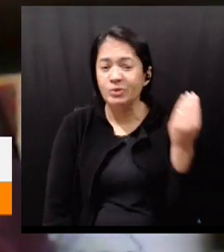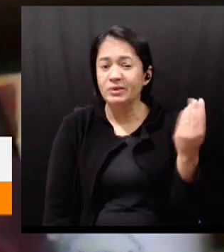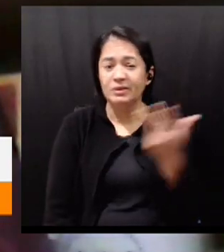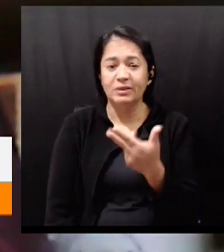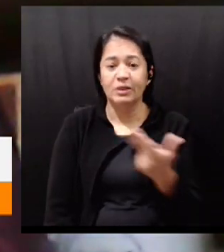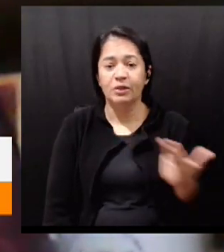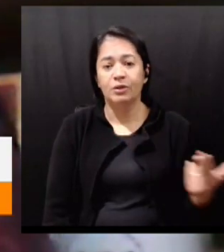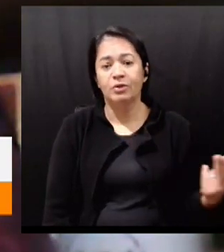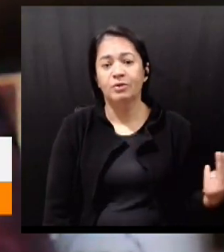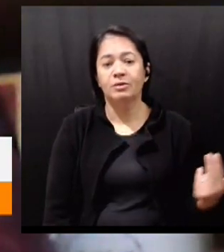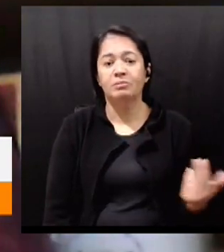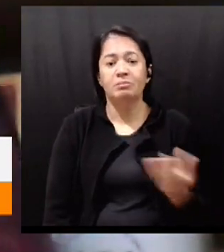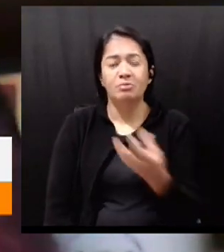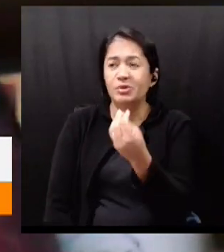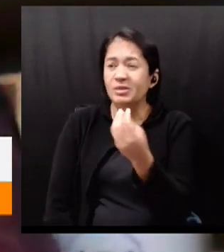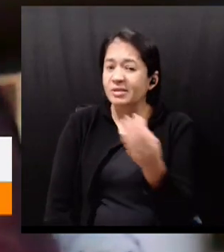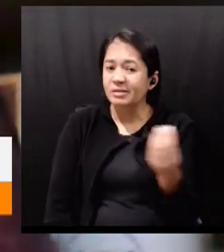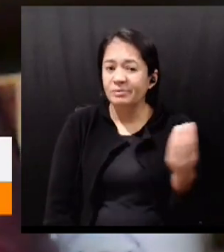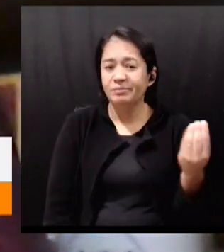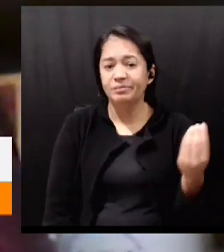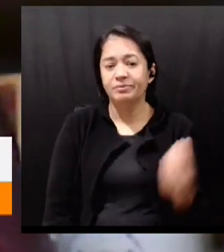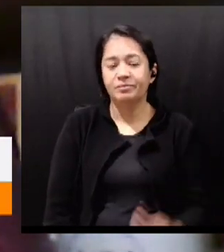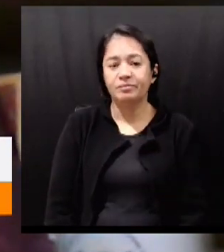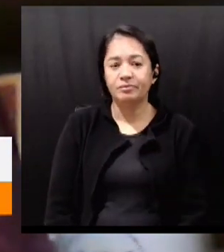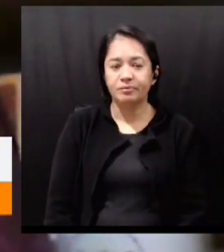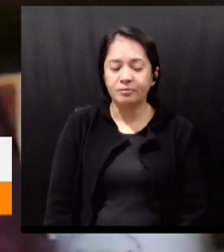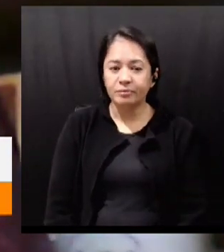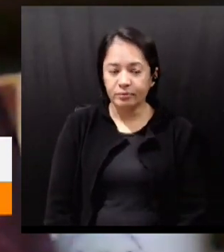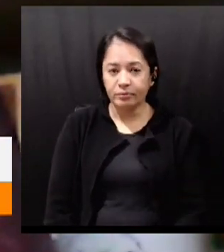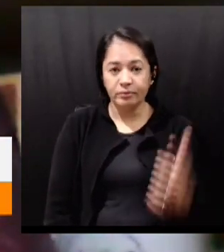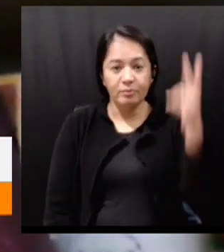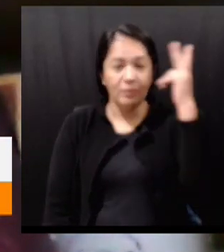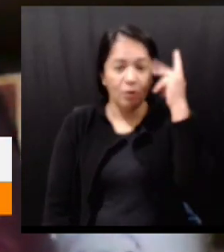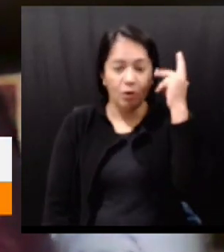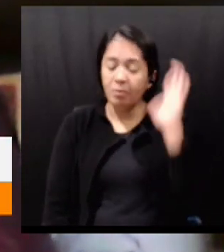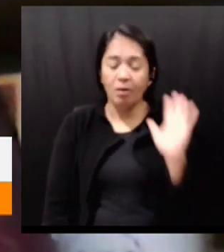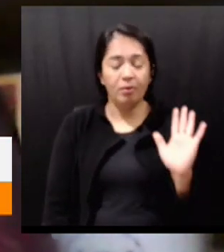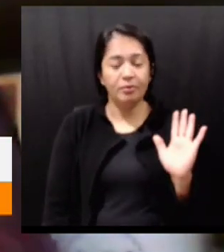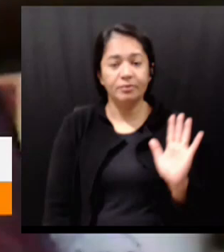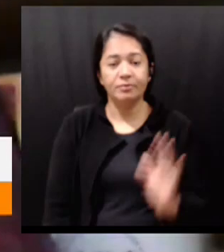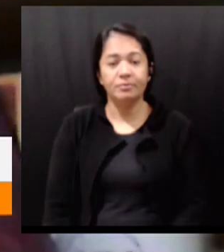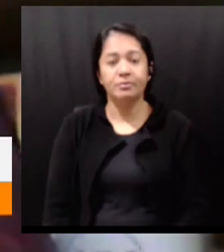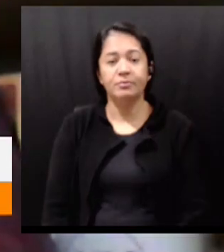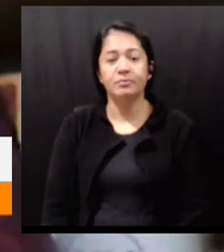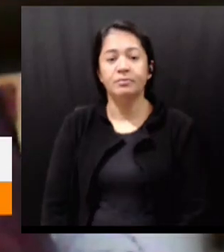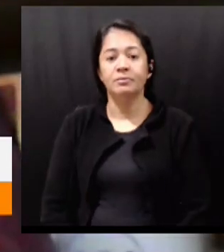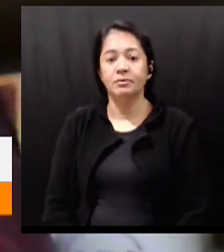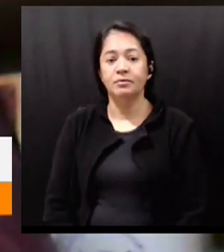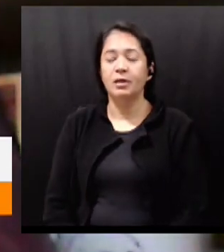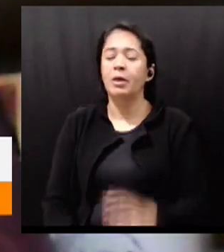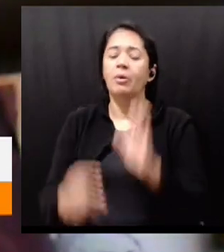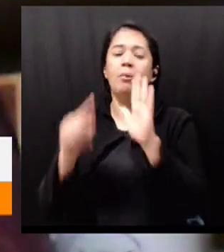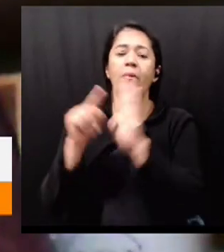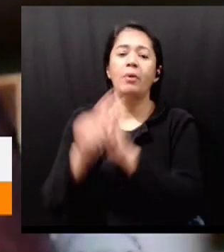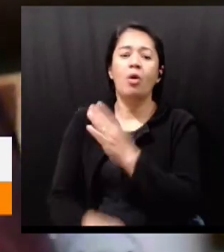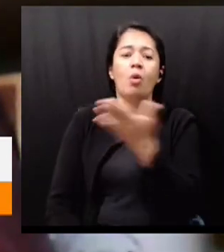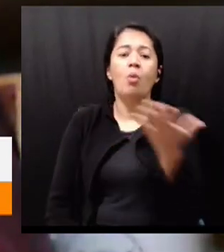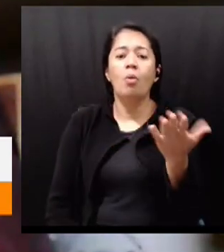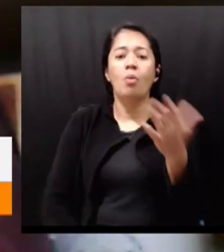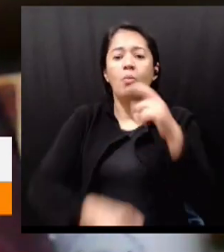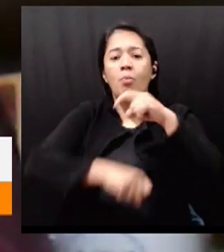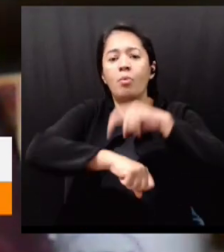muita, muita, e é automático mesmo. Uhum. Aí eu pergunto, qual o momento que você tem